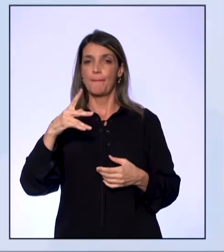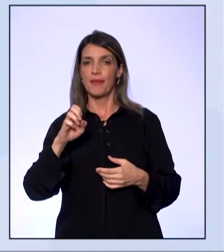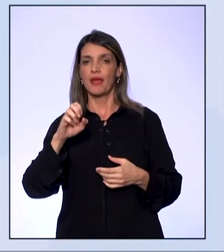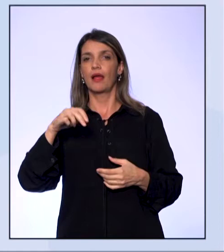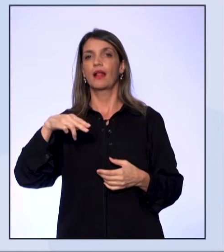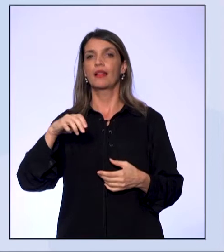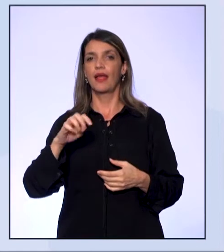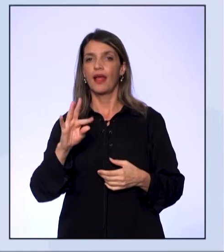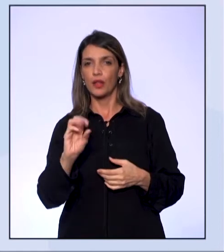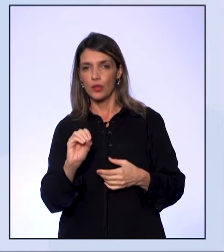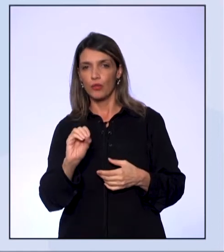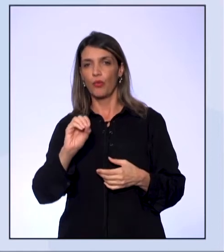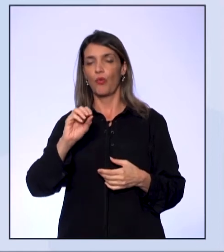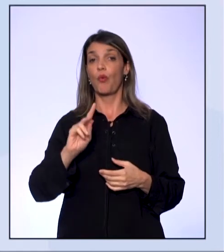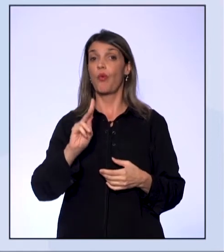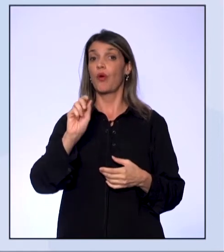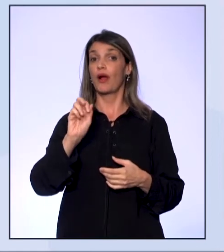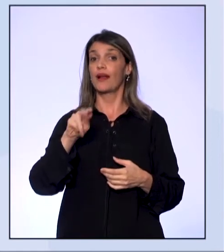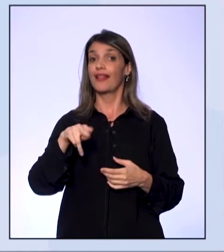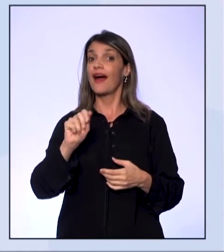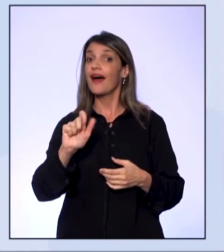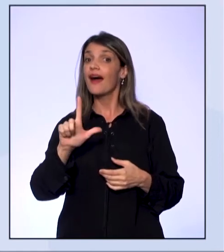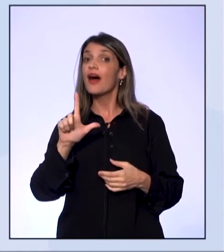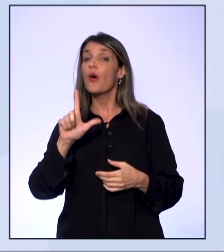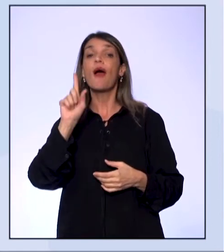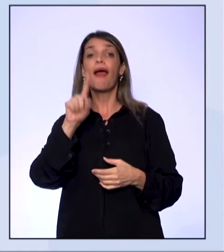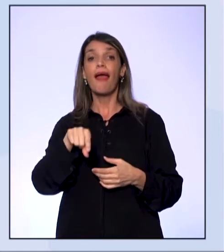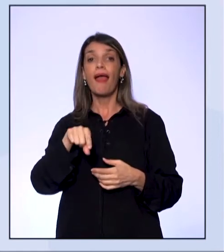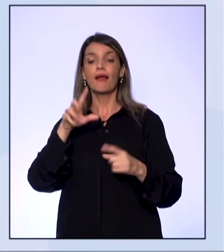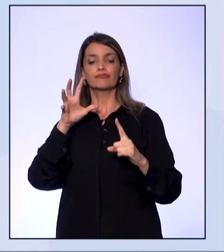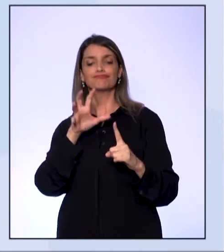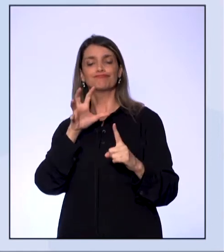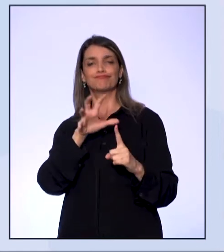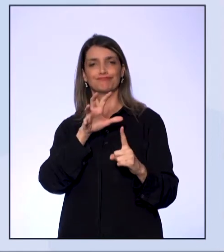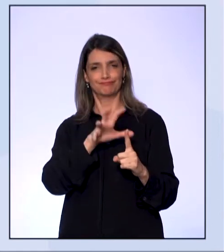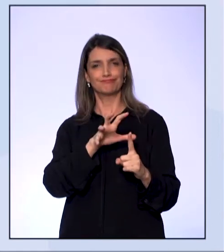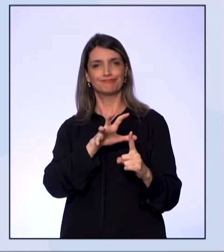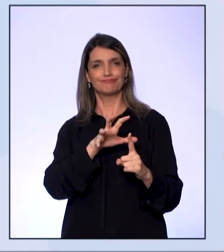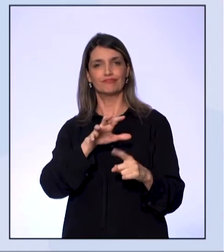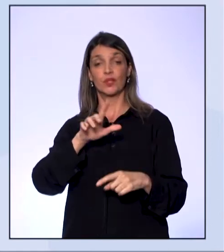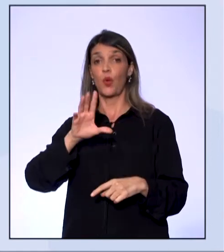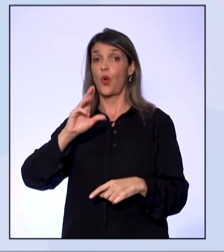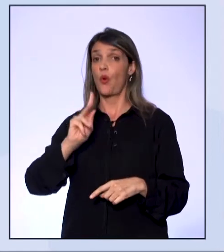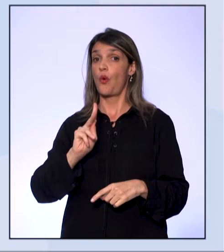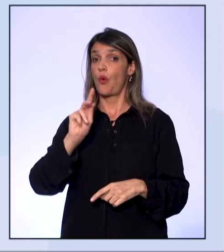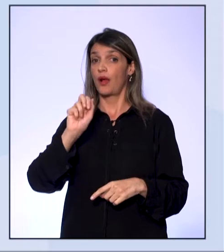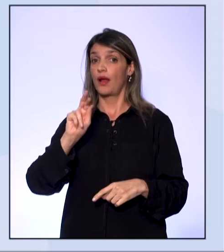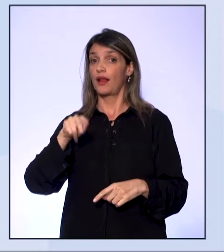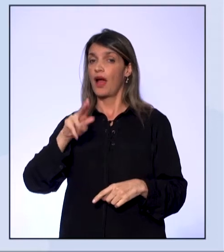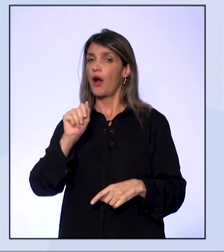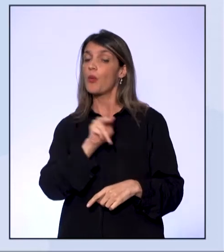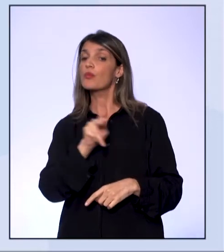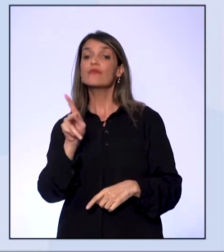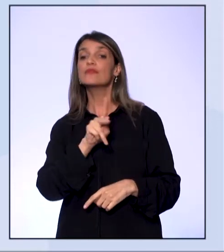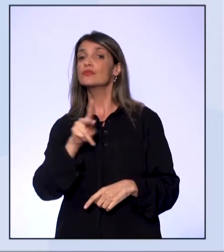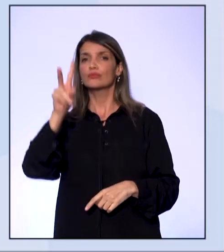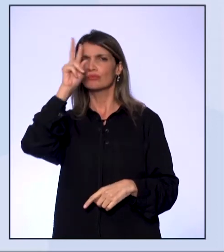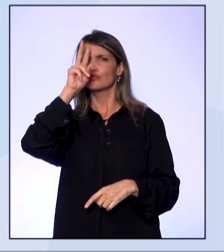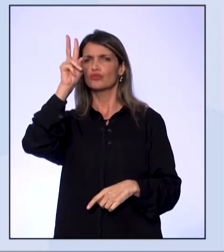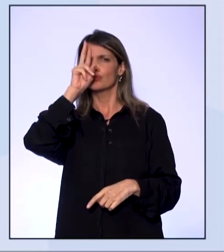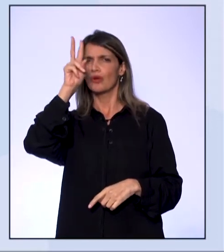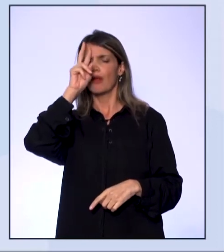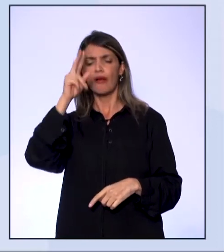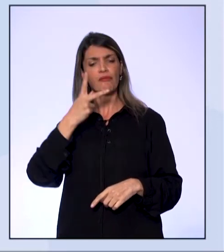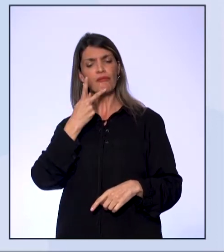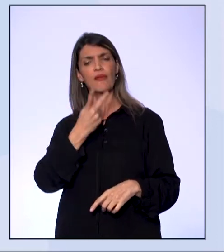Carnal, o PC Siqueira, essas pessoas são influencers também. O Leandro Carnal, ele é um professor de história, que